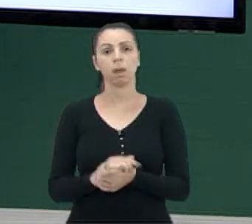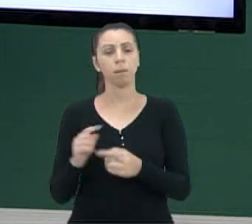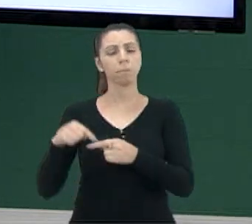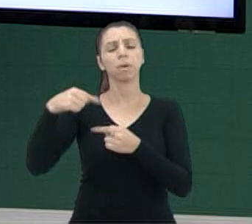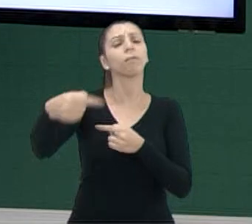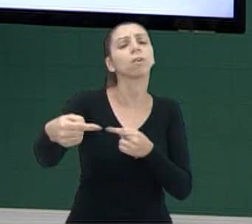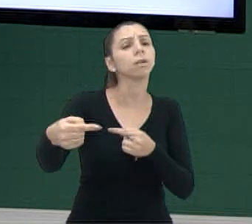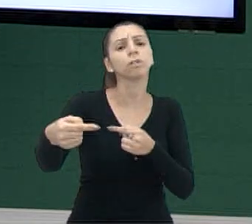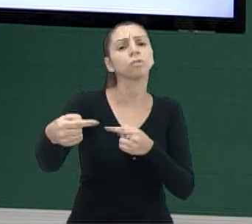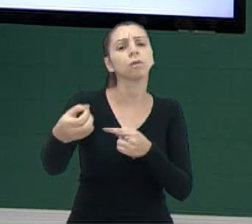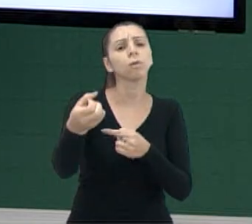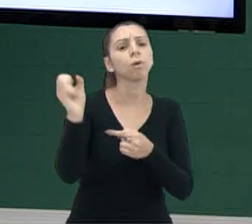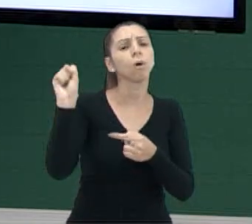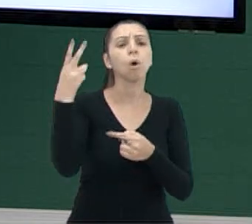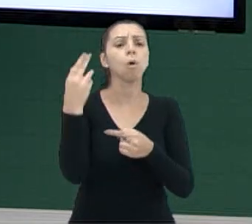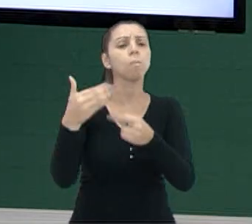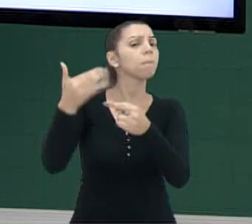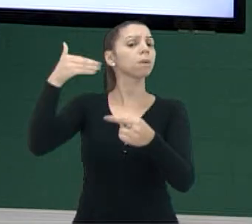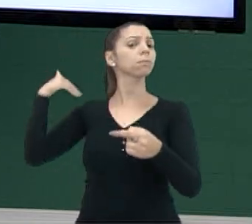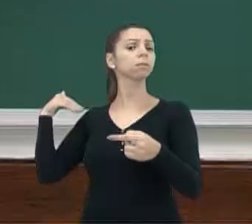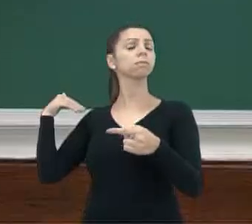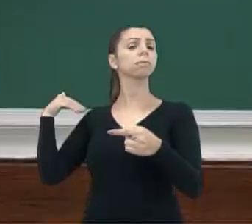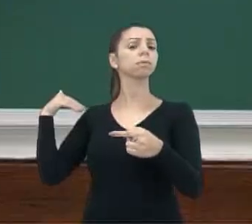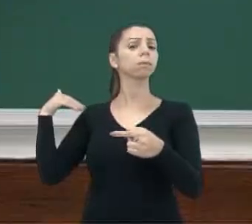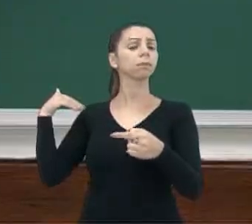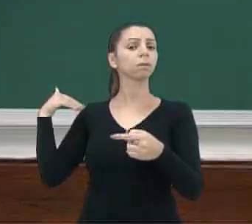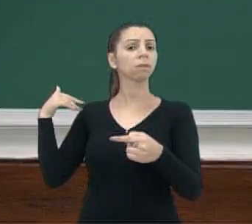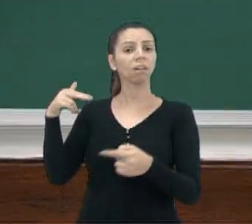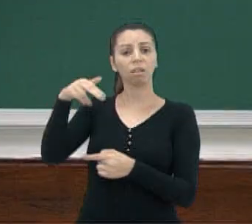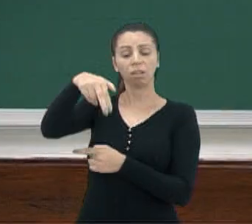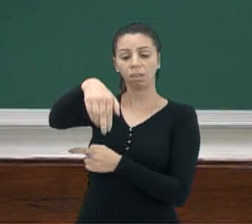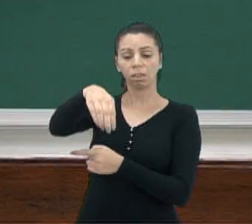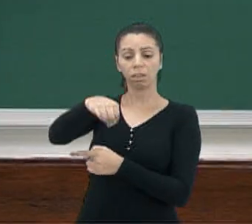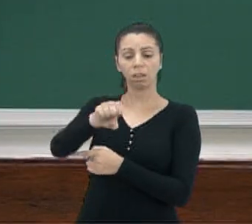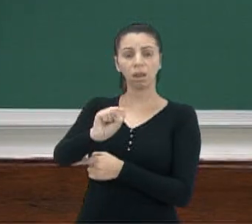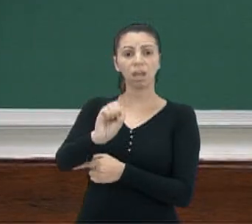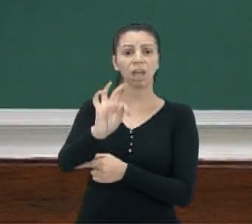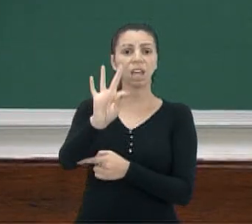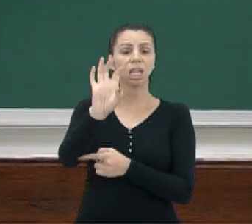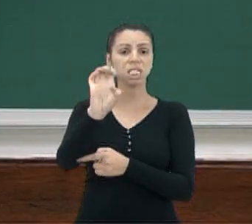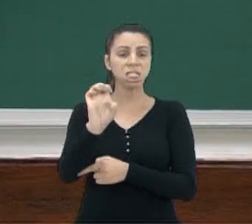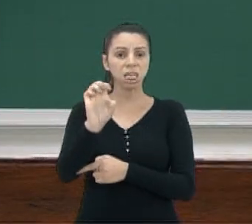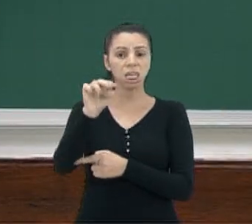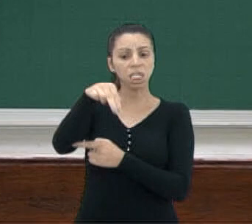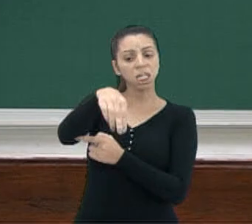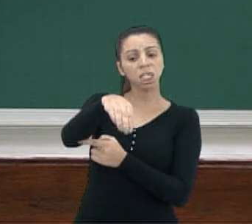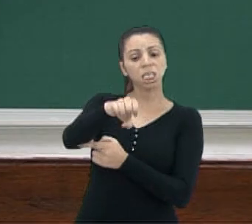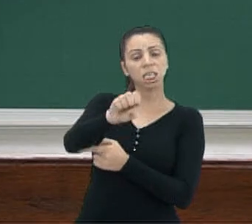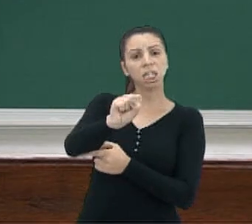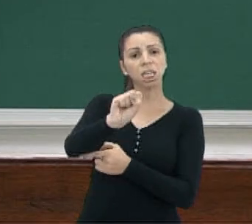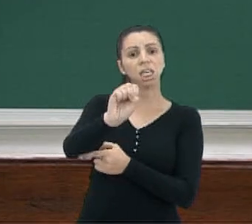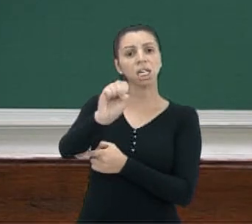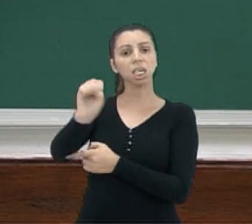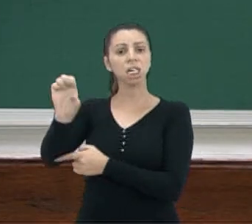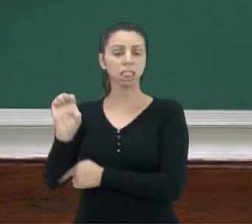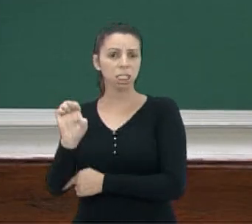você pensar no nesse e no neste, tanto faz, vocês usam assim, neste e nesse, de qualquer